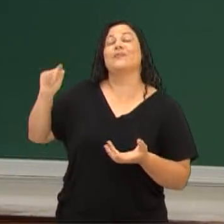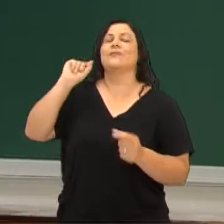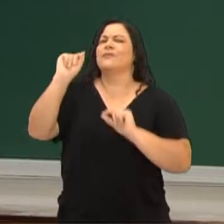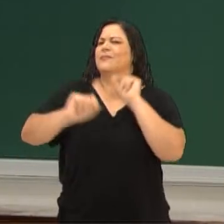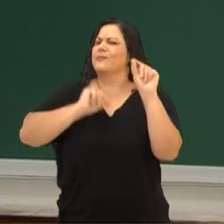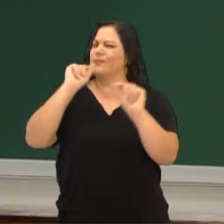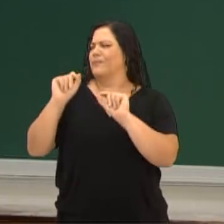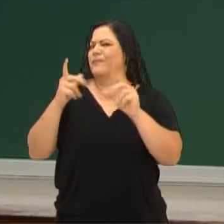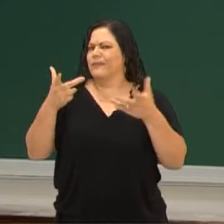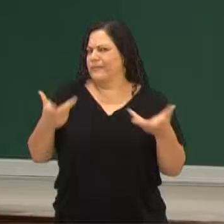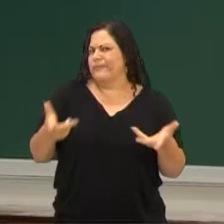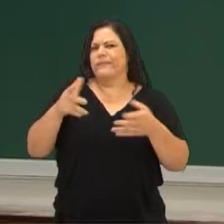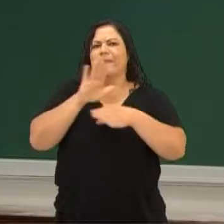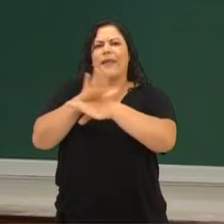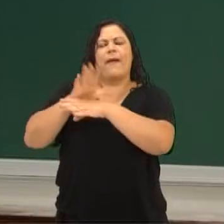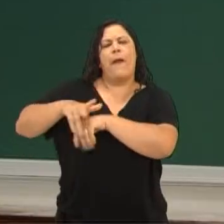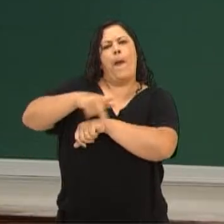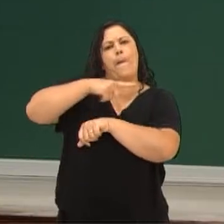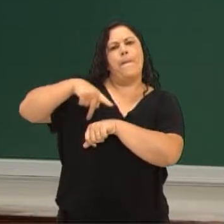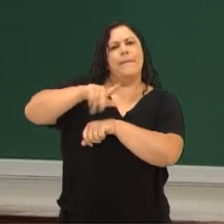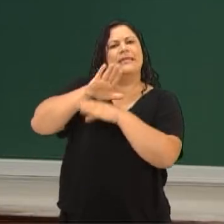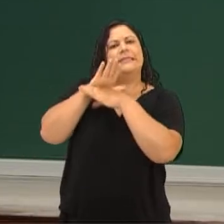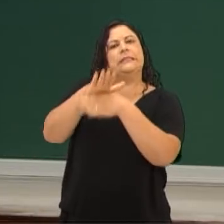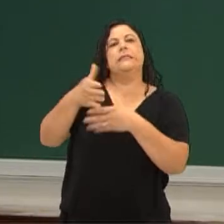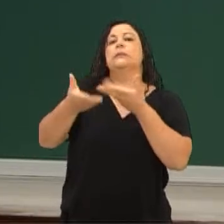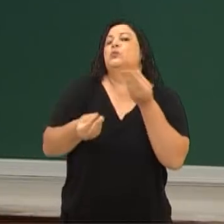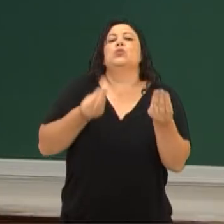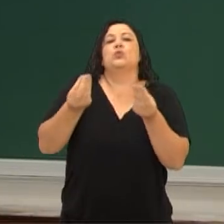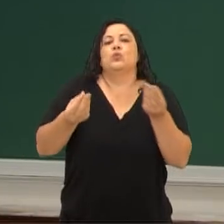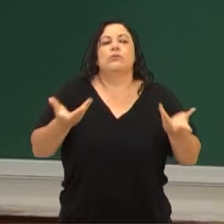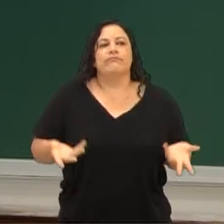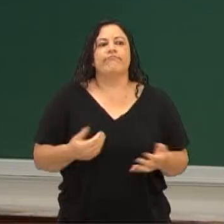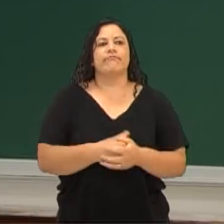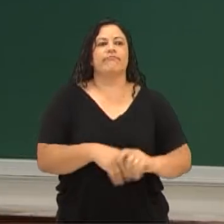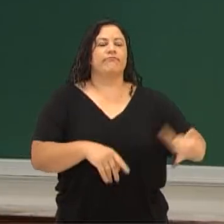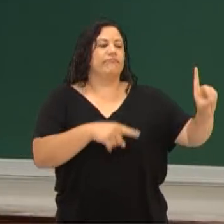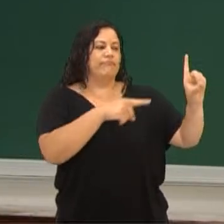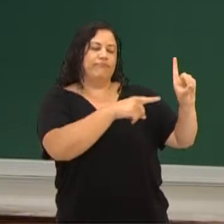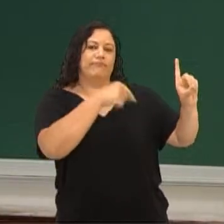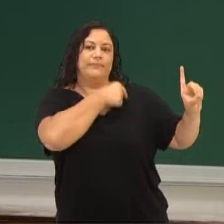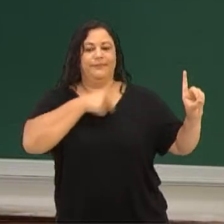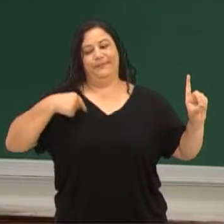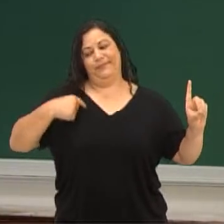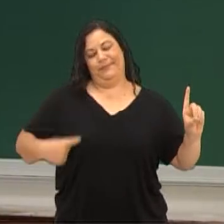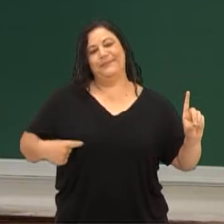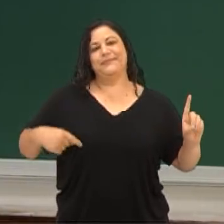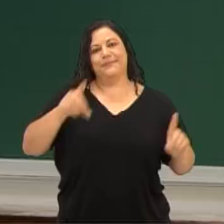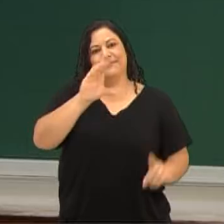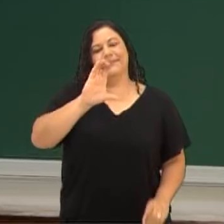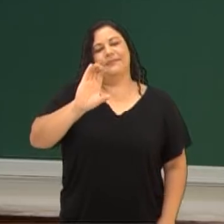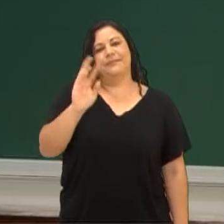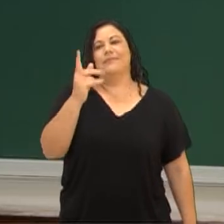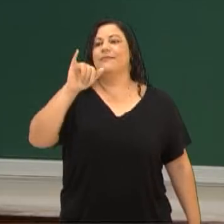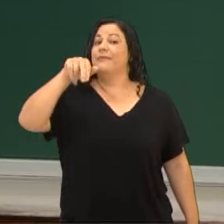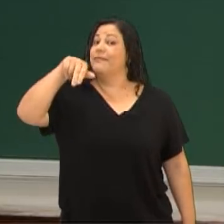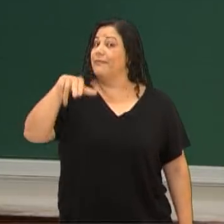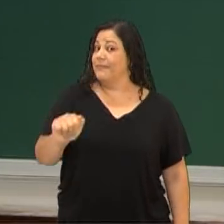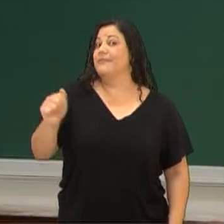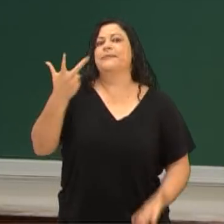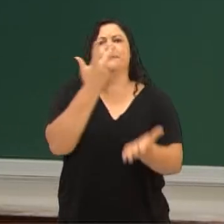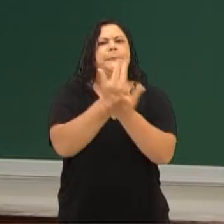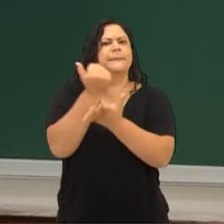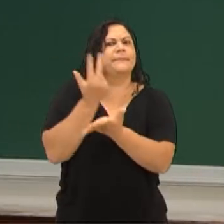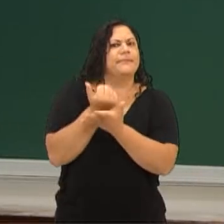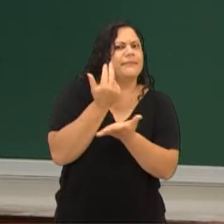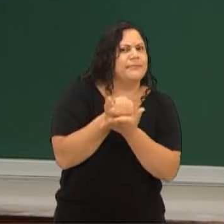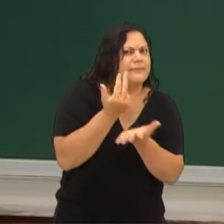comercial. Que país é este? Tá fácil, não tá? A letra D, a China. A China vem comprando quase